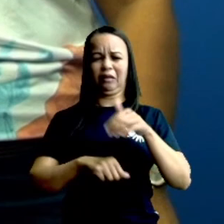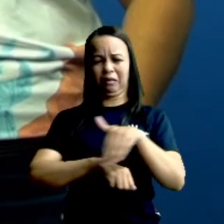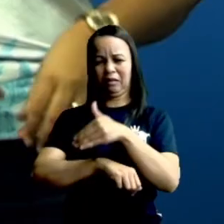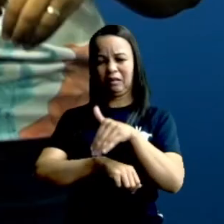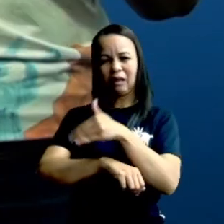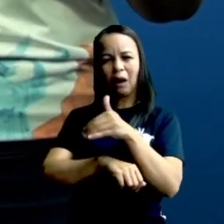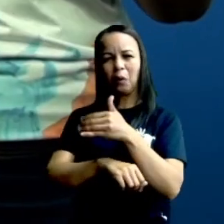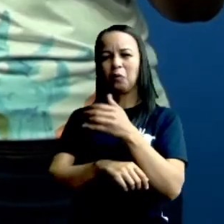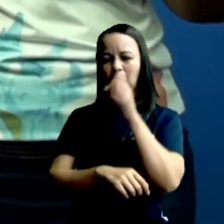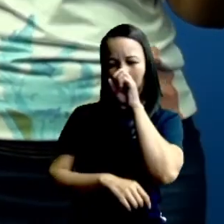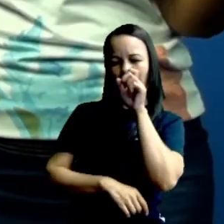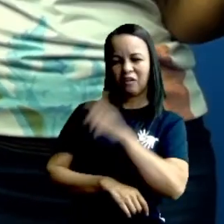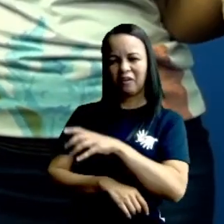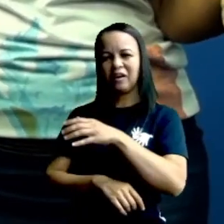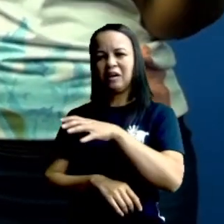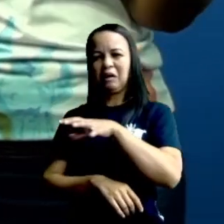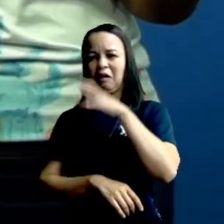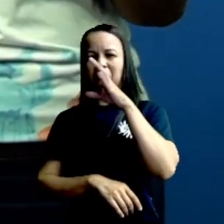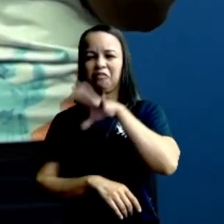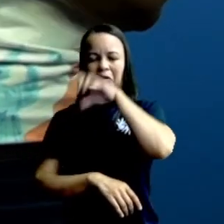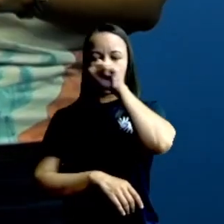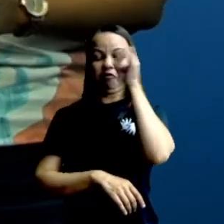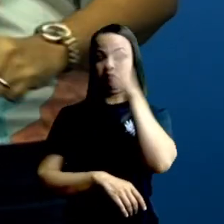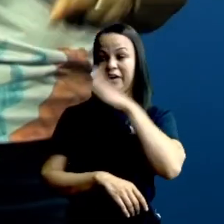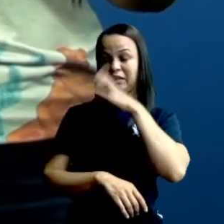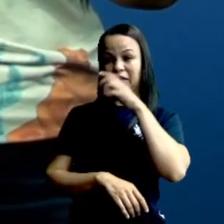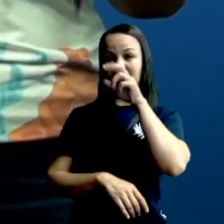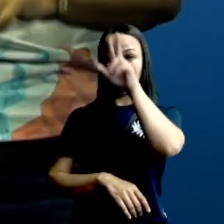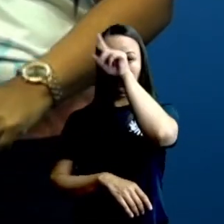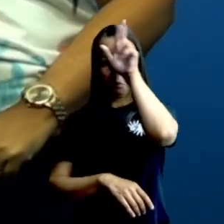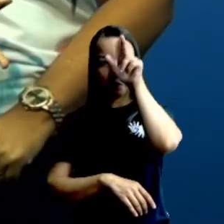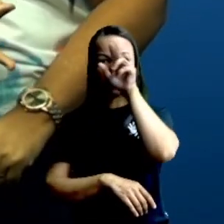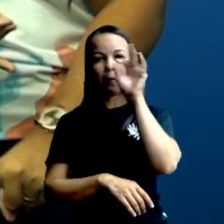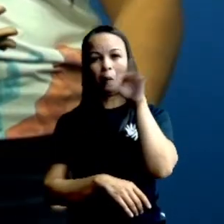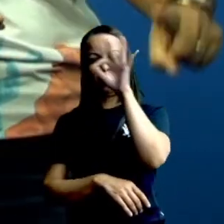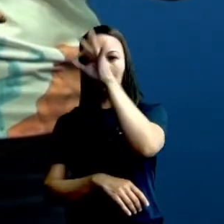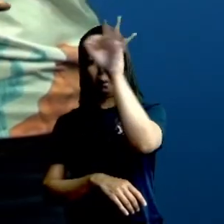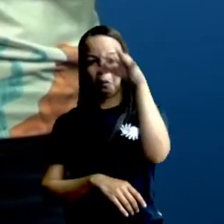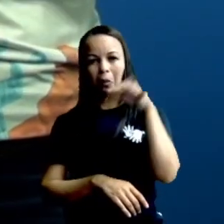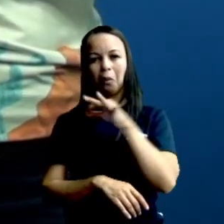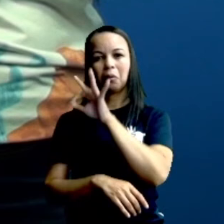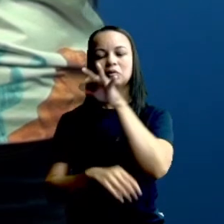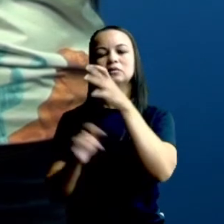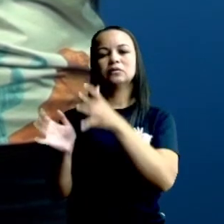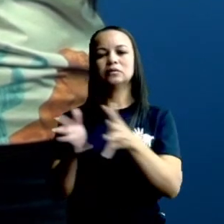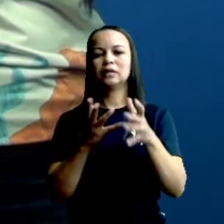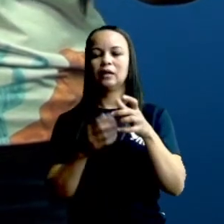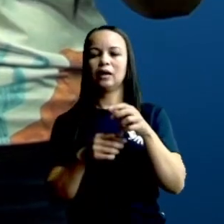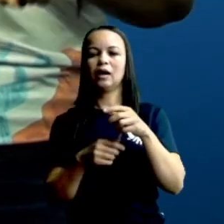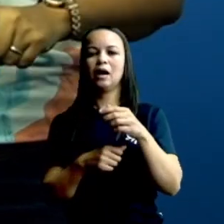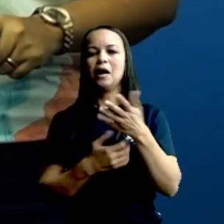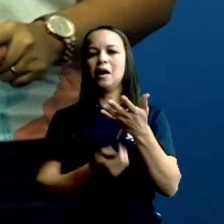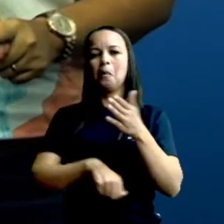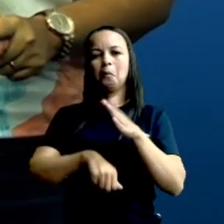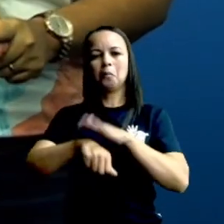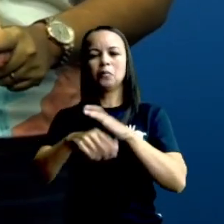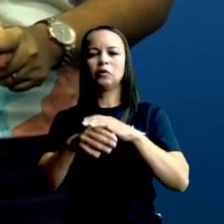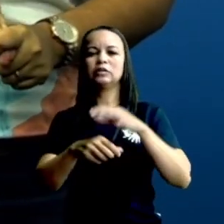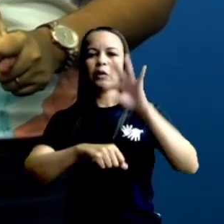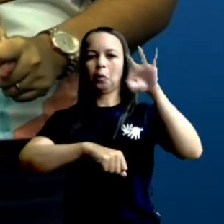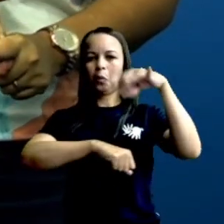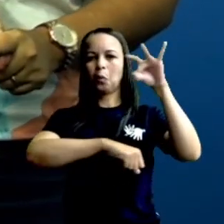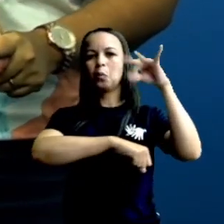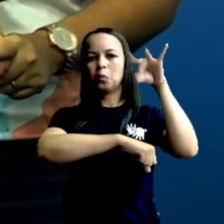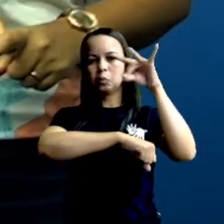feio e fica fedendo e atrai moscas, atrai muriçoca, atrai o mosquito Aedes